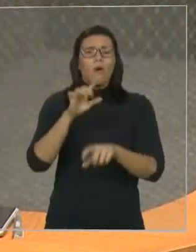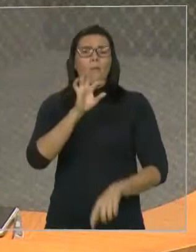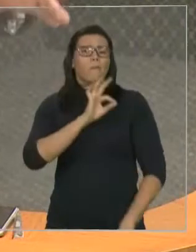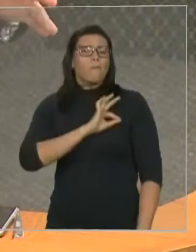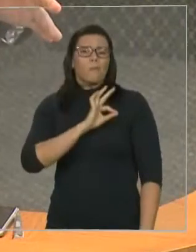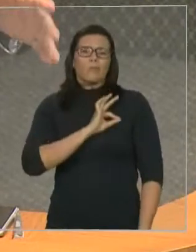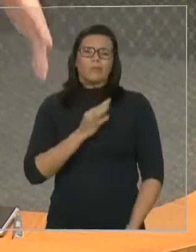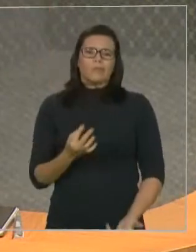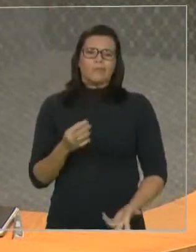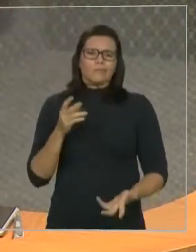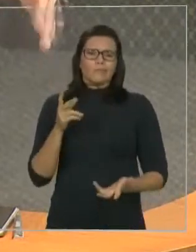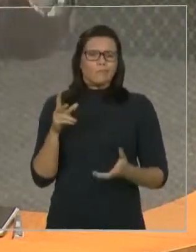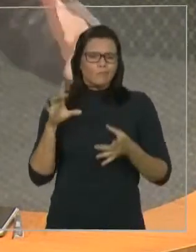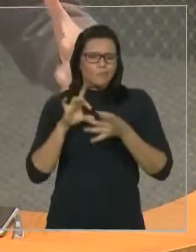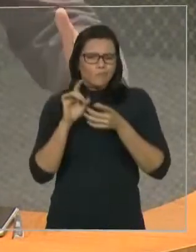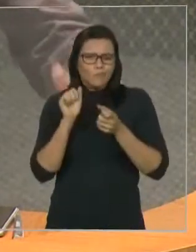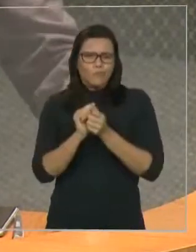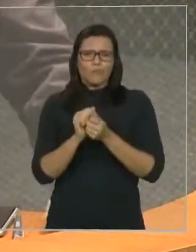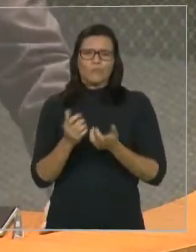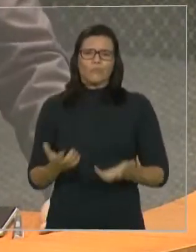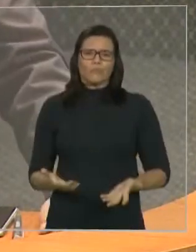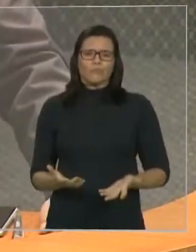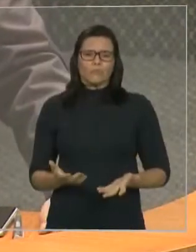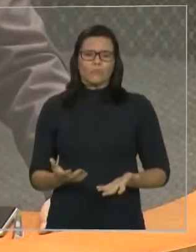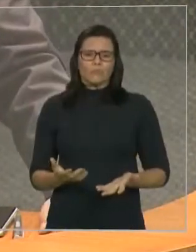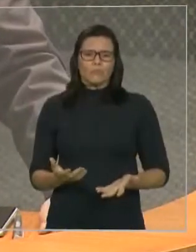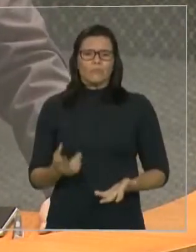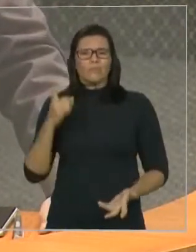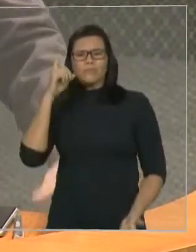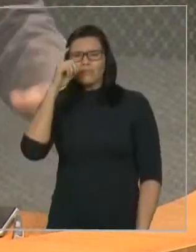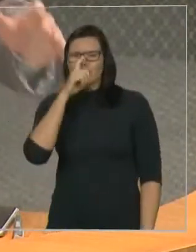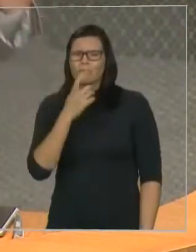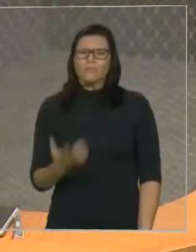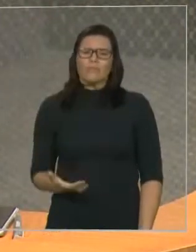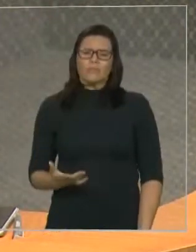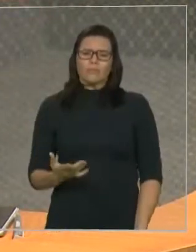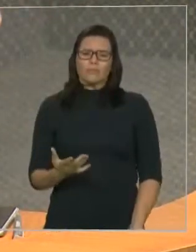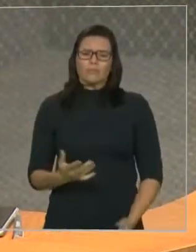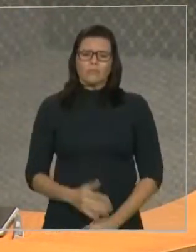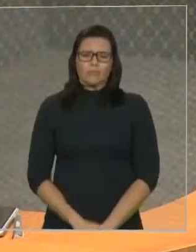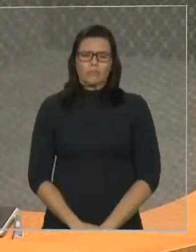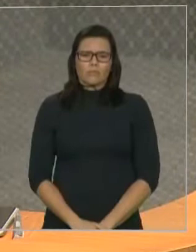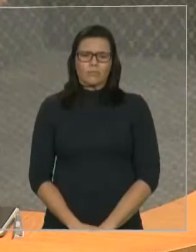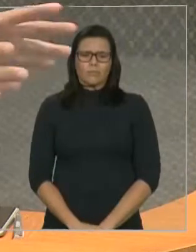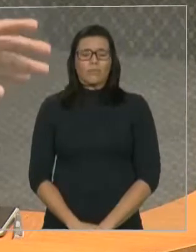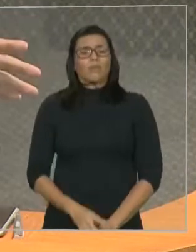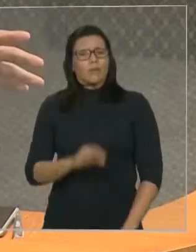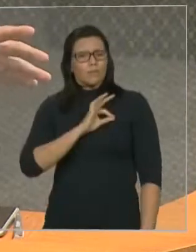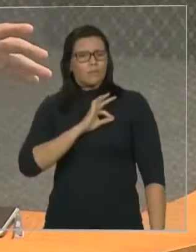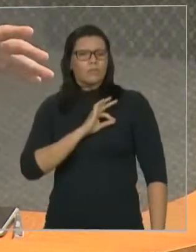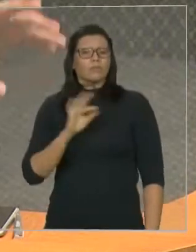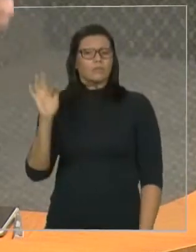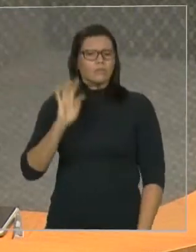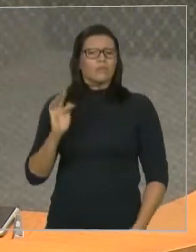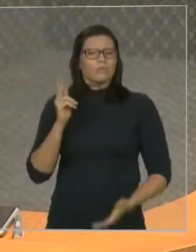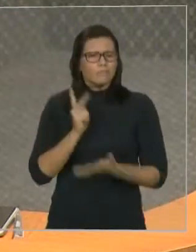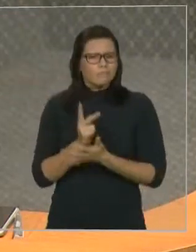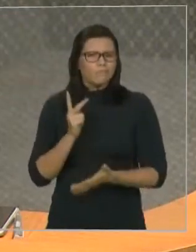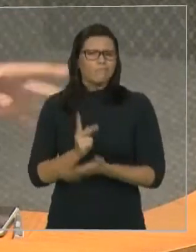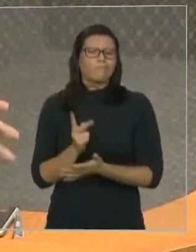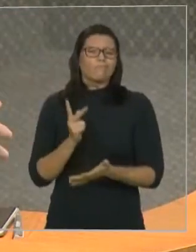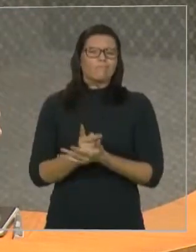A Polícia Federal sempre esteve presente nas operações, mas para fazer o trabalho da segurança, para